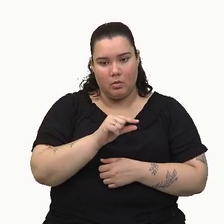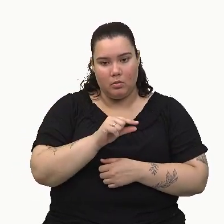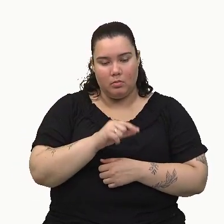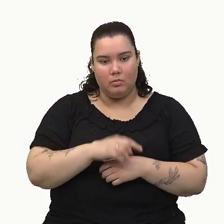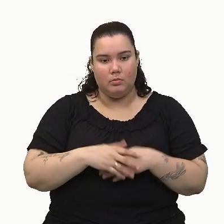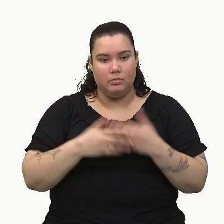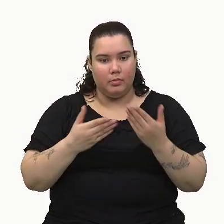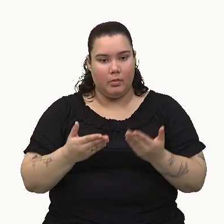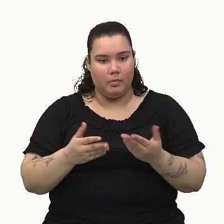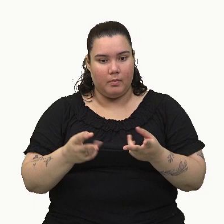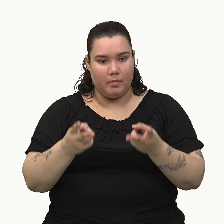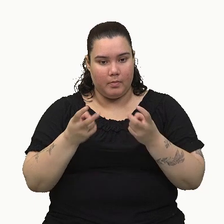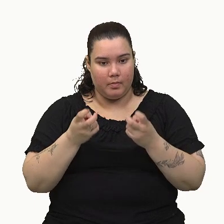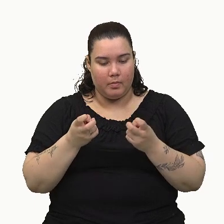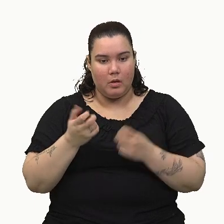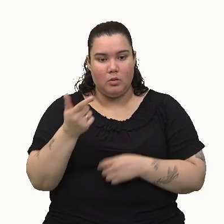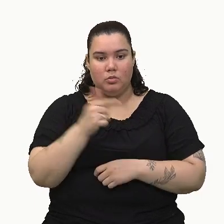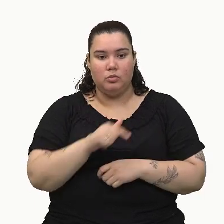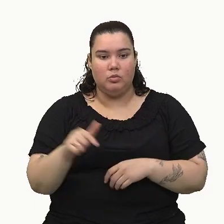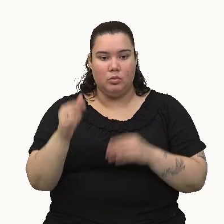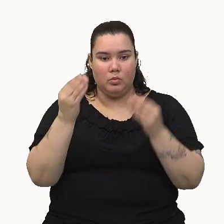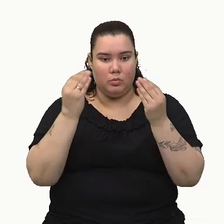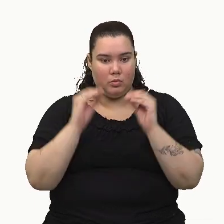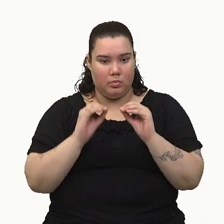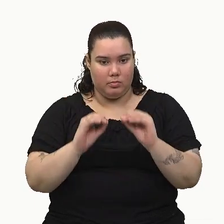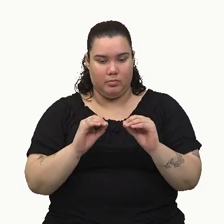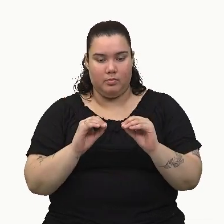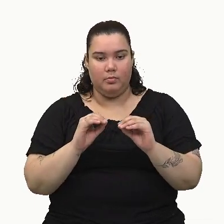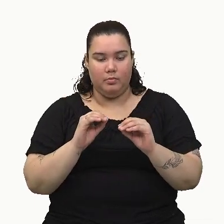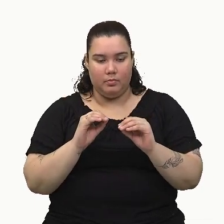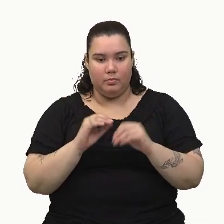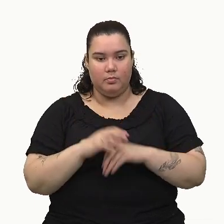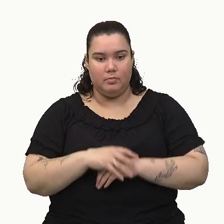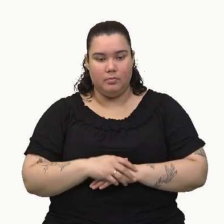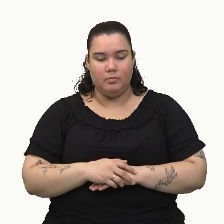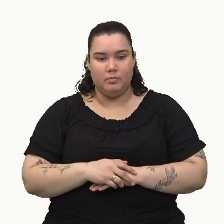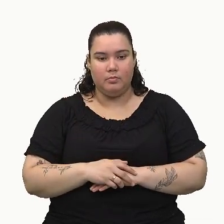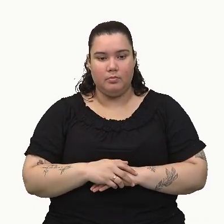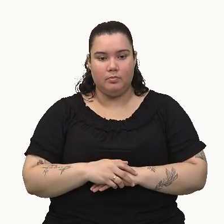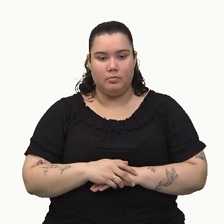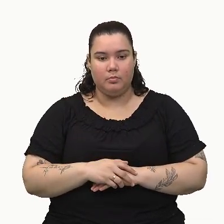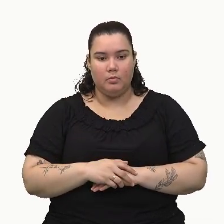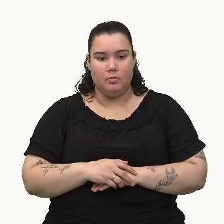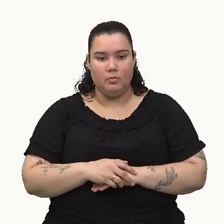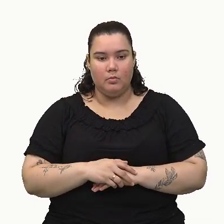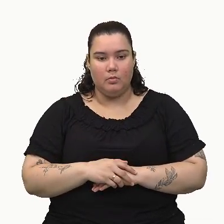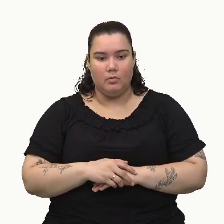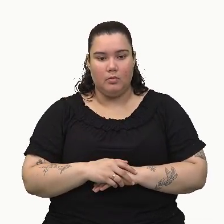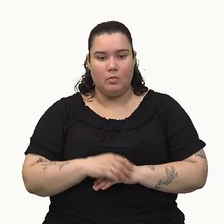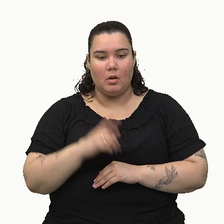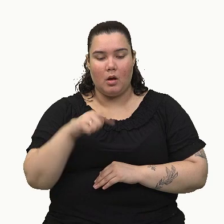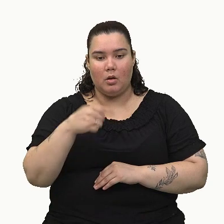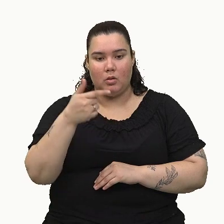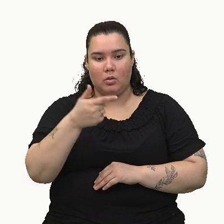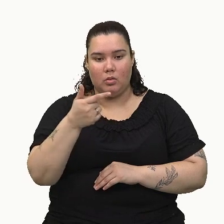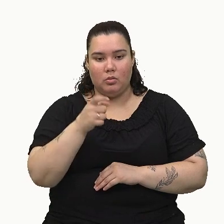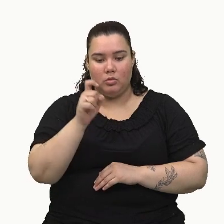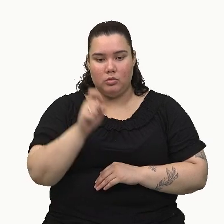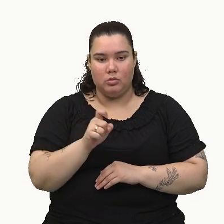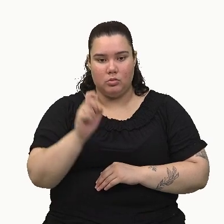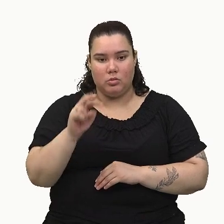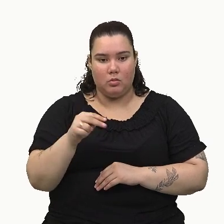caso, reparem, eu vou reescrever a função g. Então, eu vou pegar aqui, ó, 2x ao